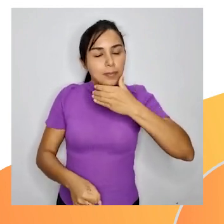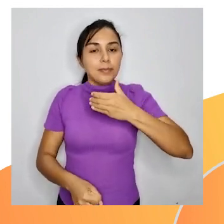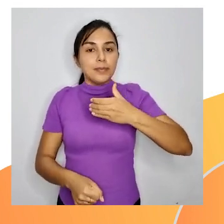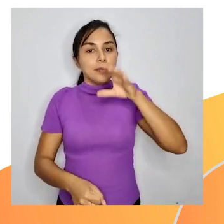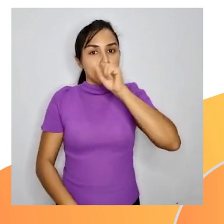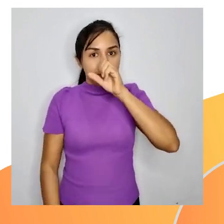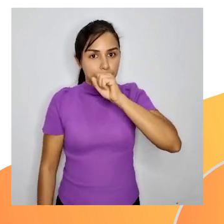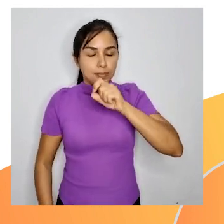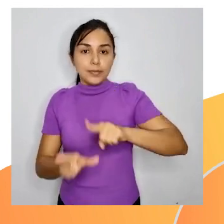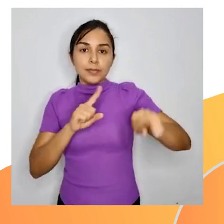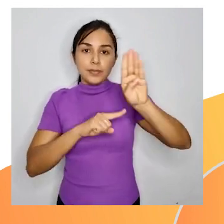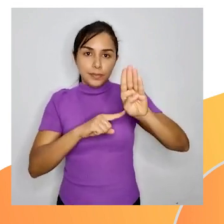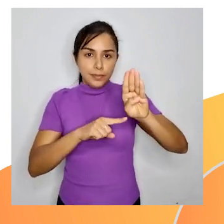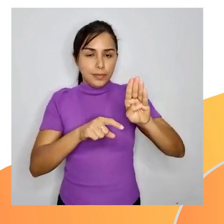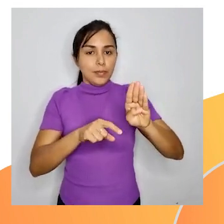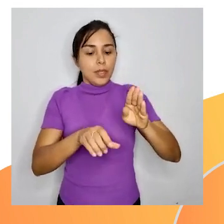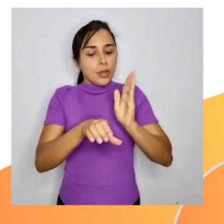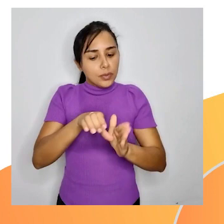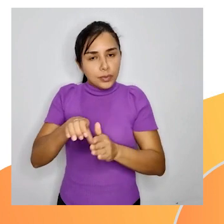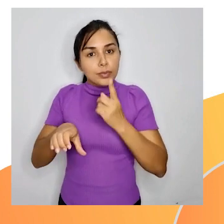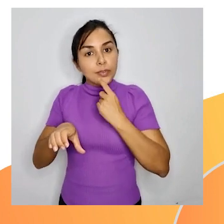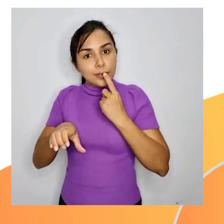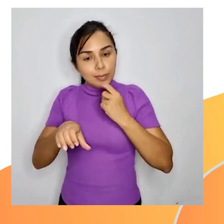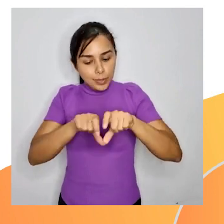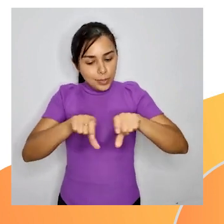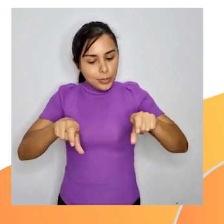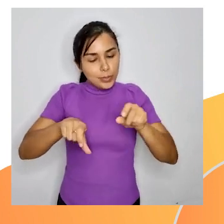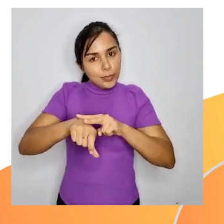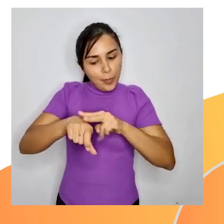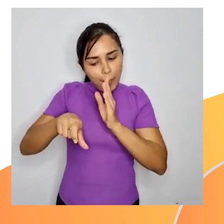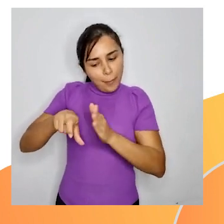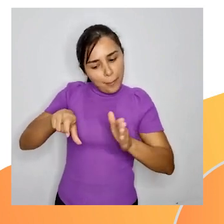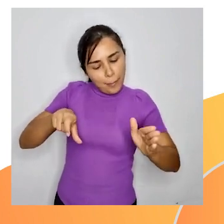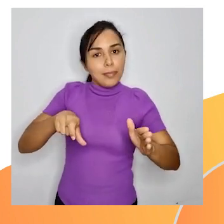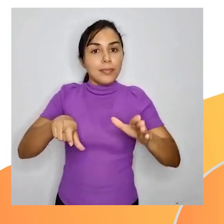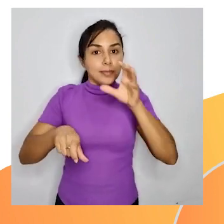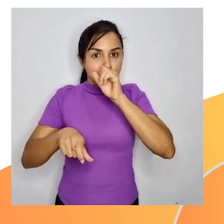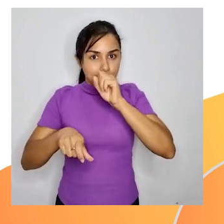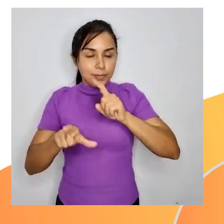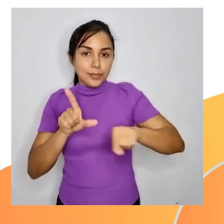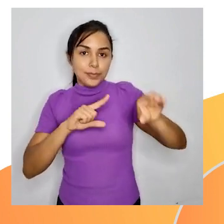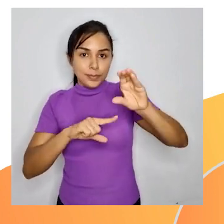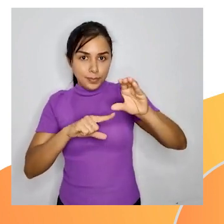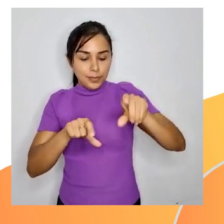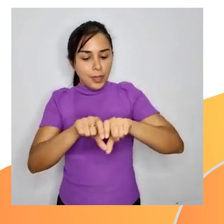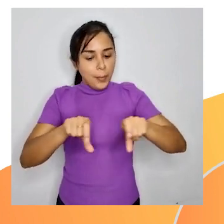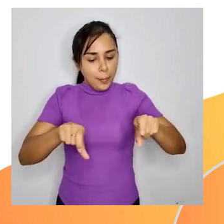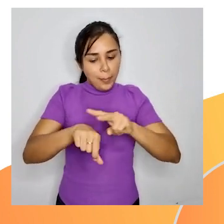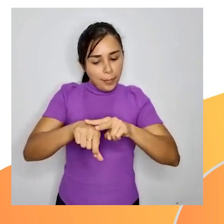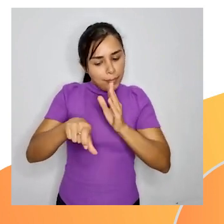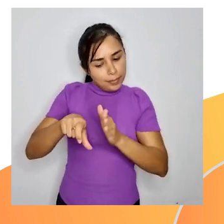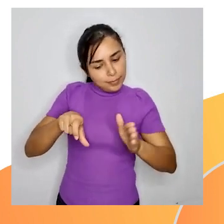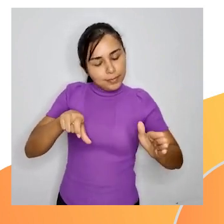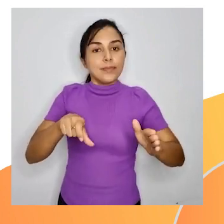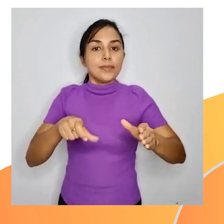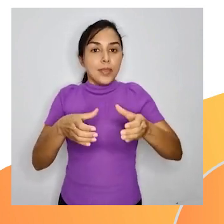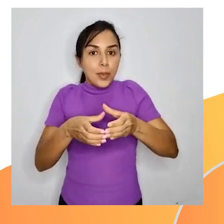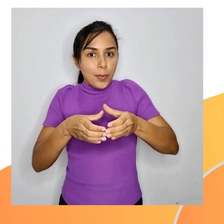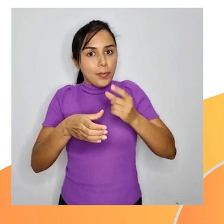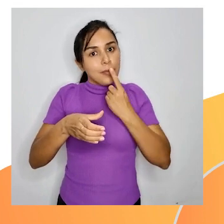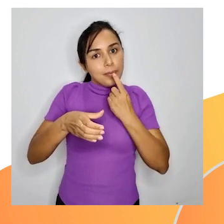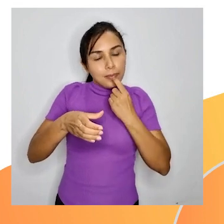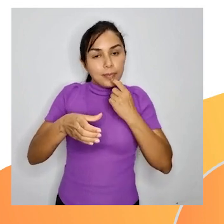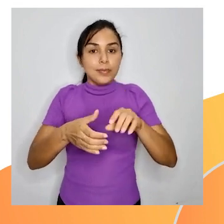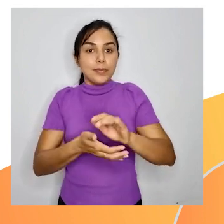laranja. Letra B, tomate, pepino e laranja. Letra C, pepino, beterraba e uva.